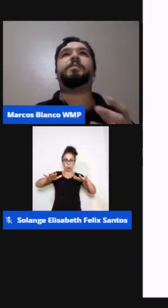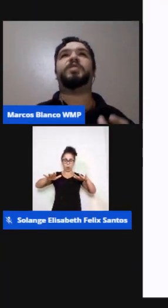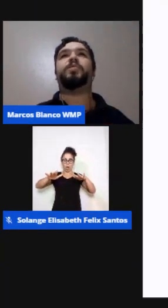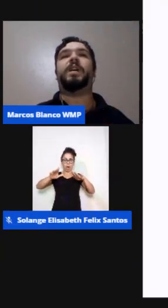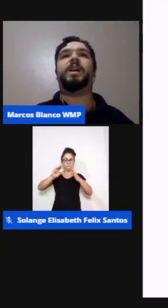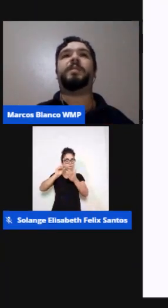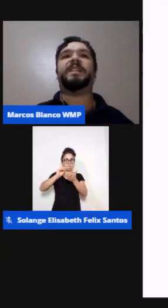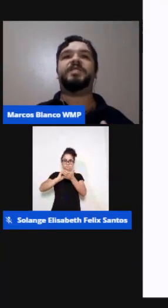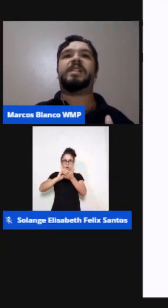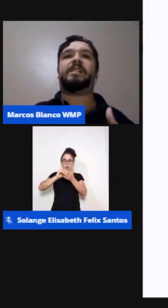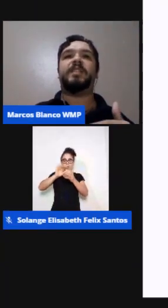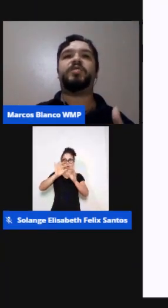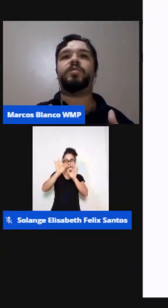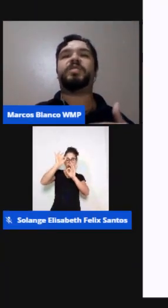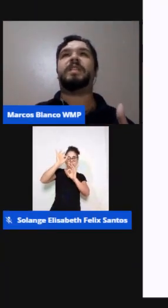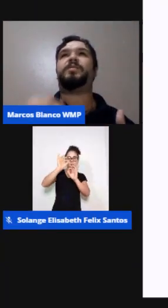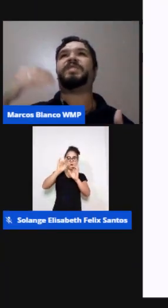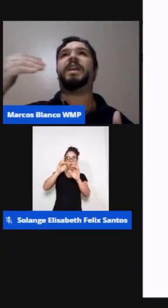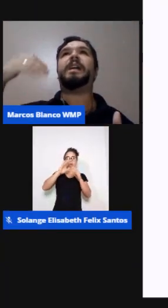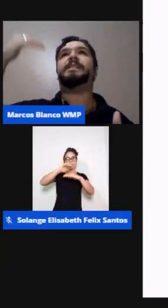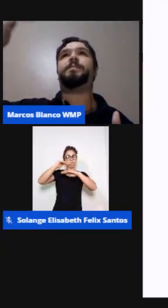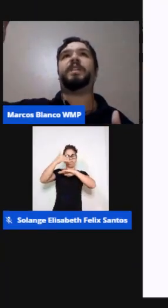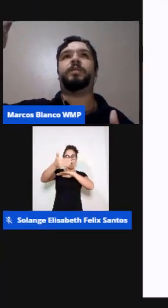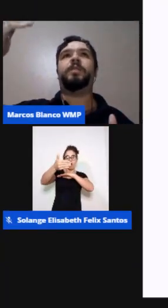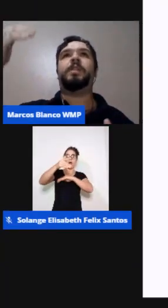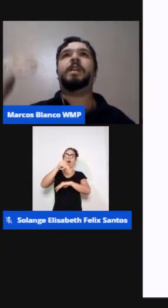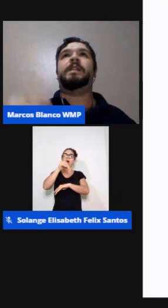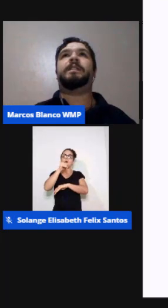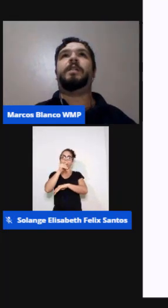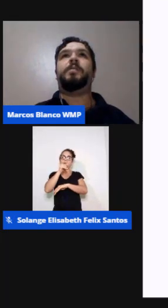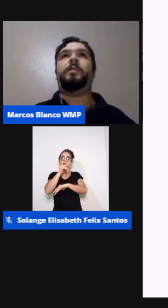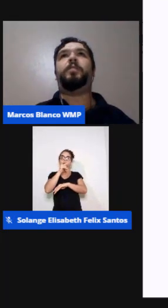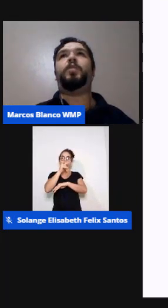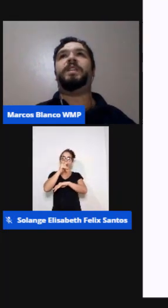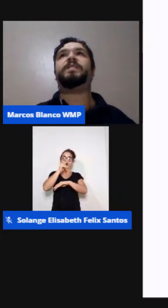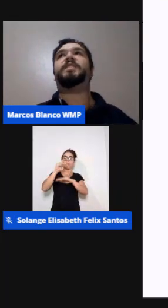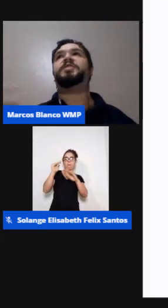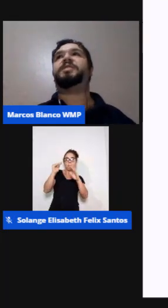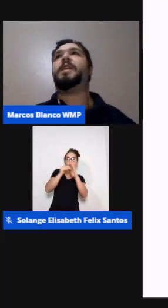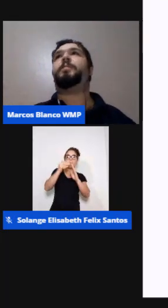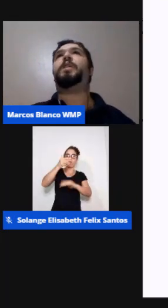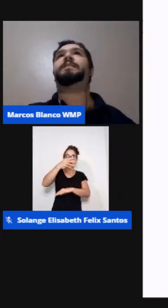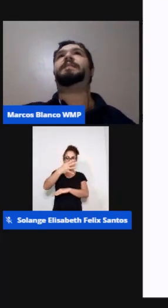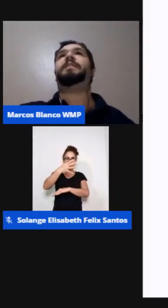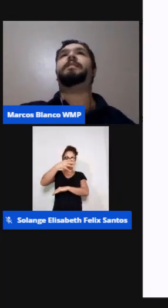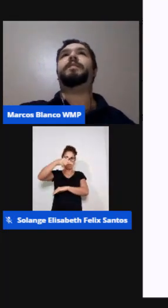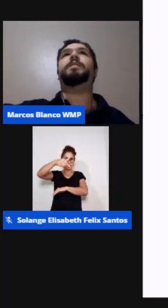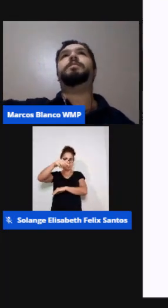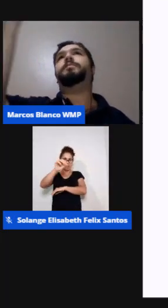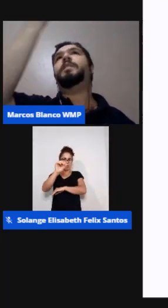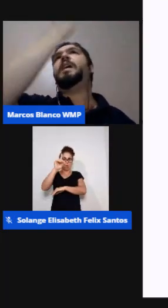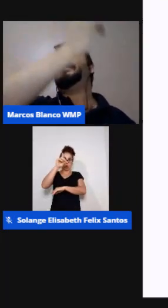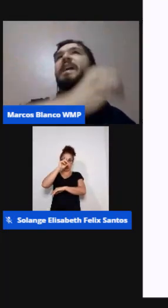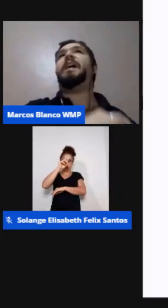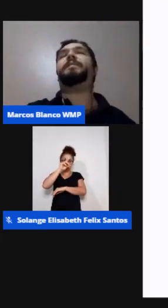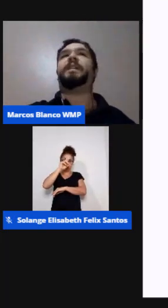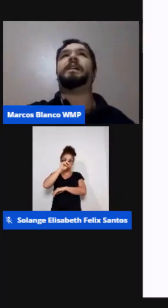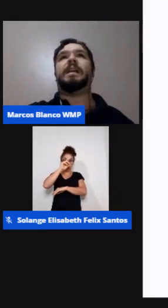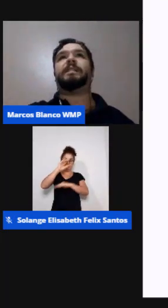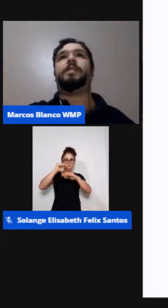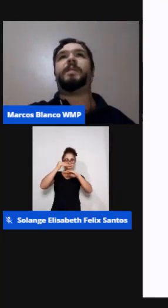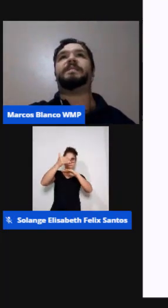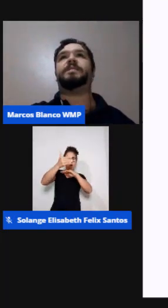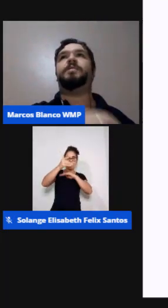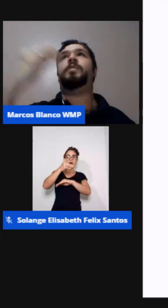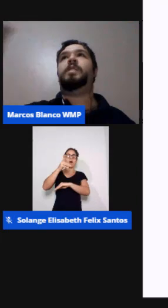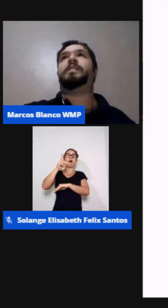fala aproximadamente 1 ano, mas a gente já tem estudos que ele chega a esse período. Então, por isso que a gente tem a hipótese dele ter vindo da